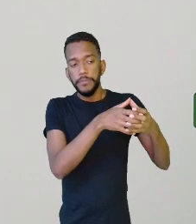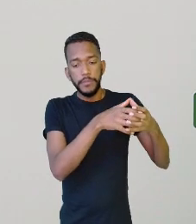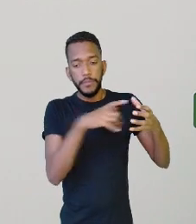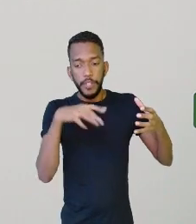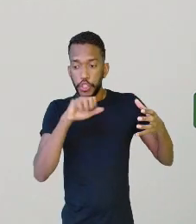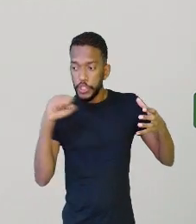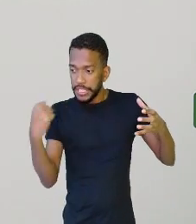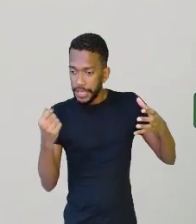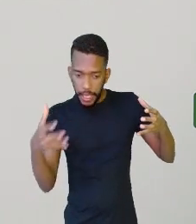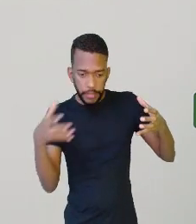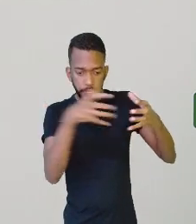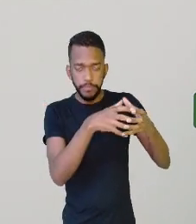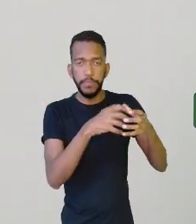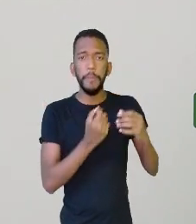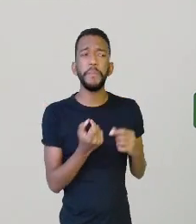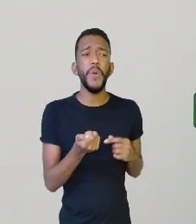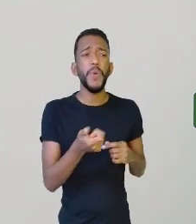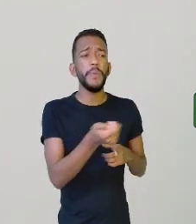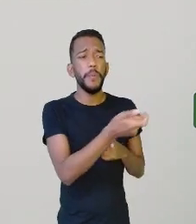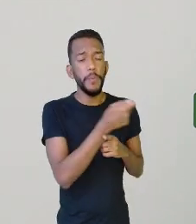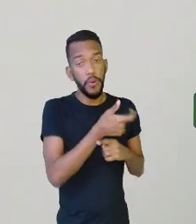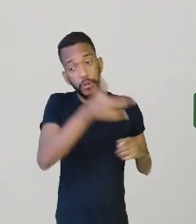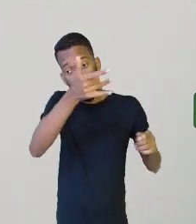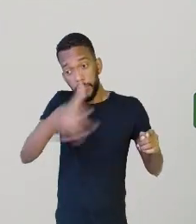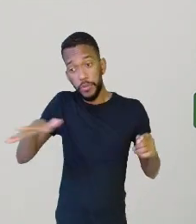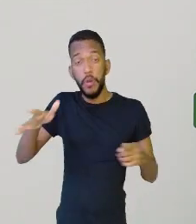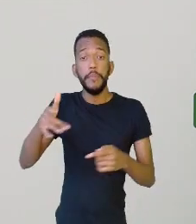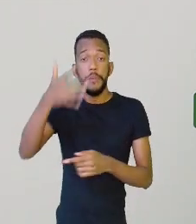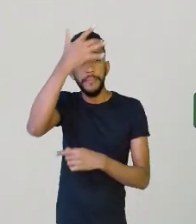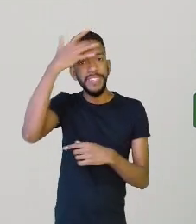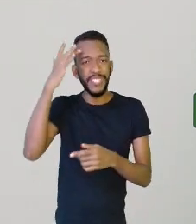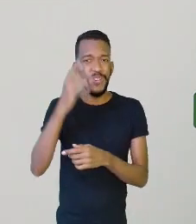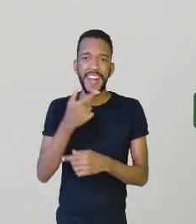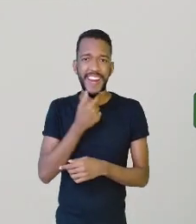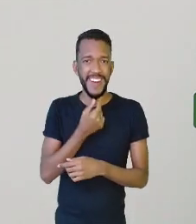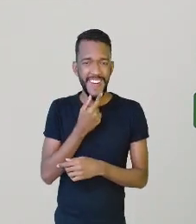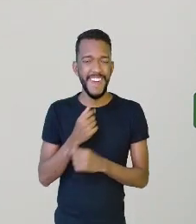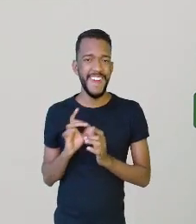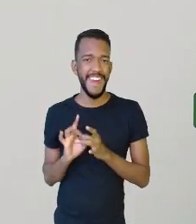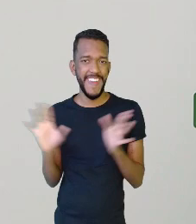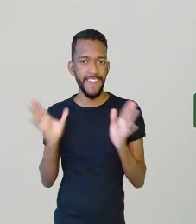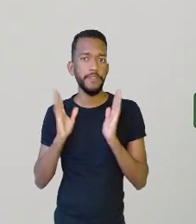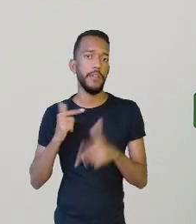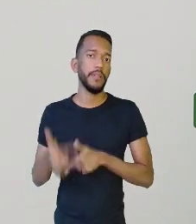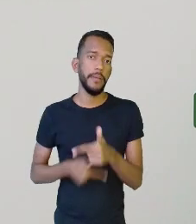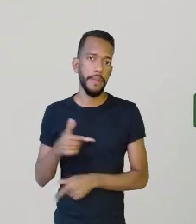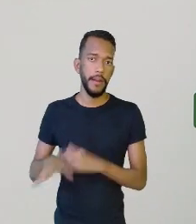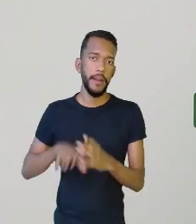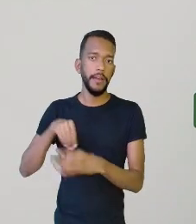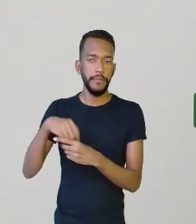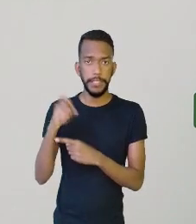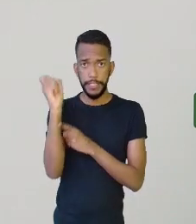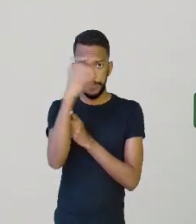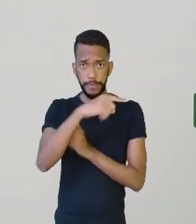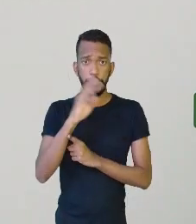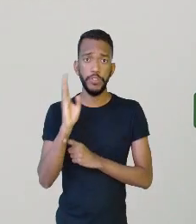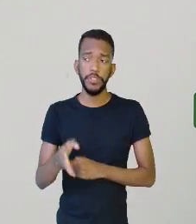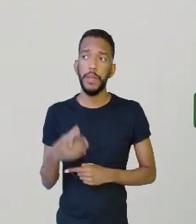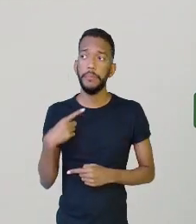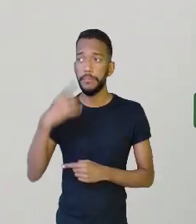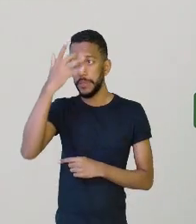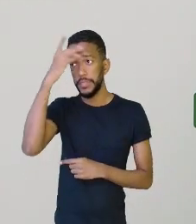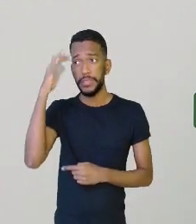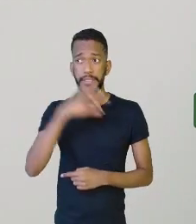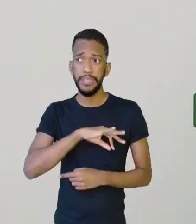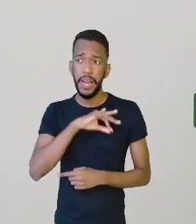poucos. E aí nós tínhamos o restante, que eram os homens livres, que trabalhavam também em condições difíceis, o